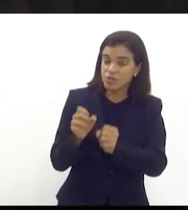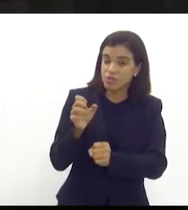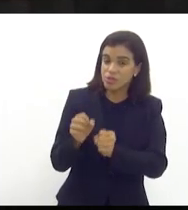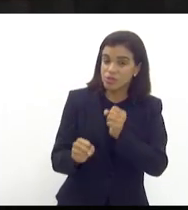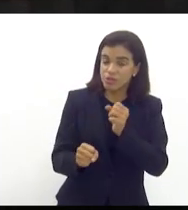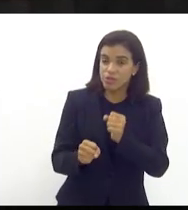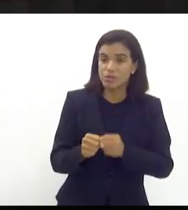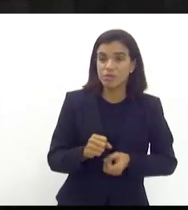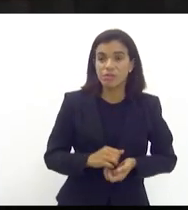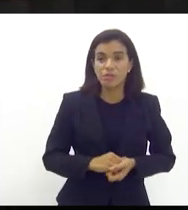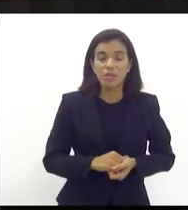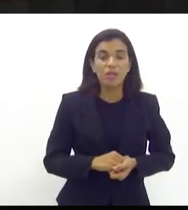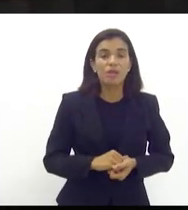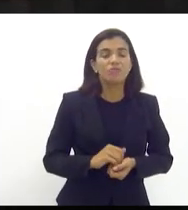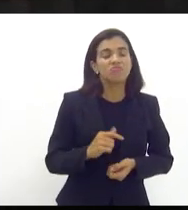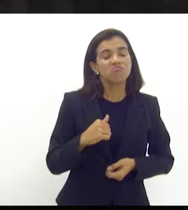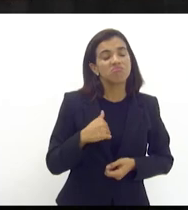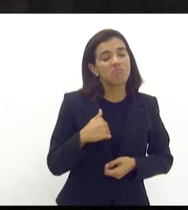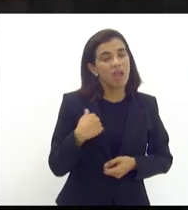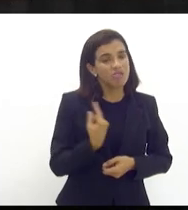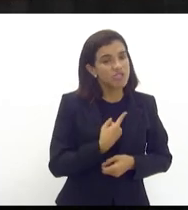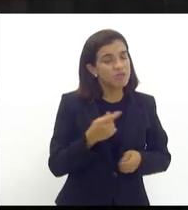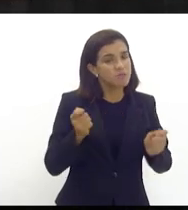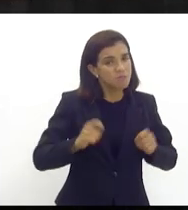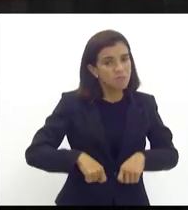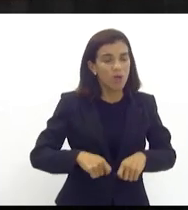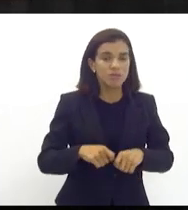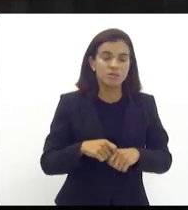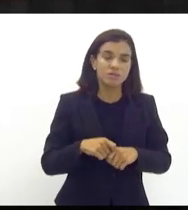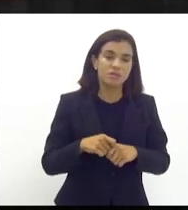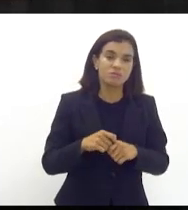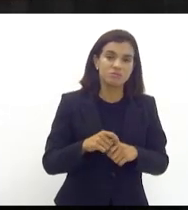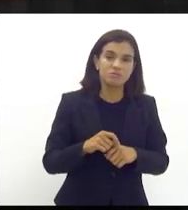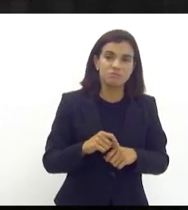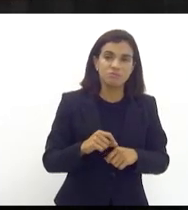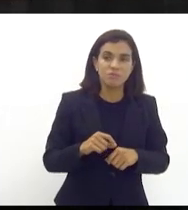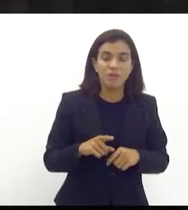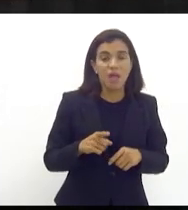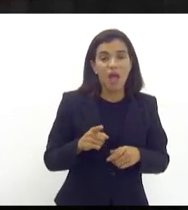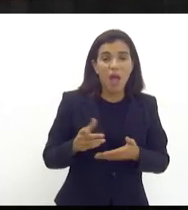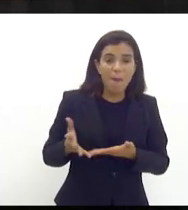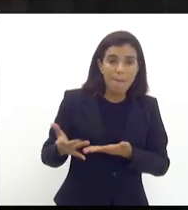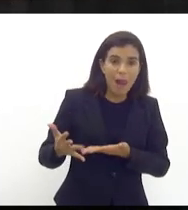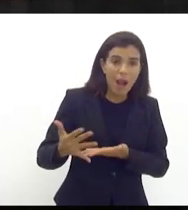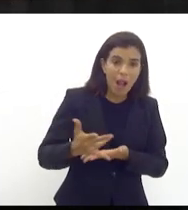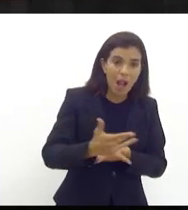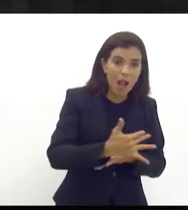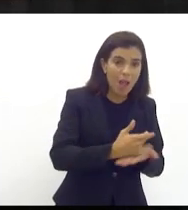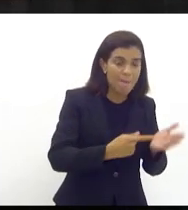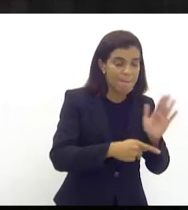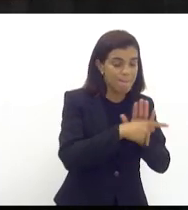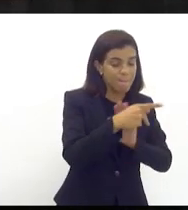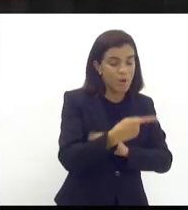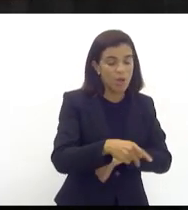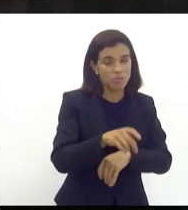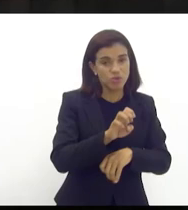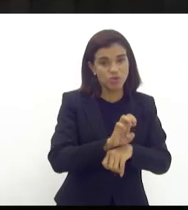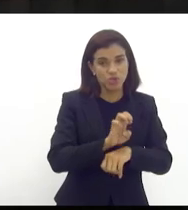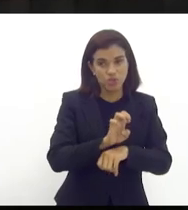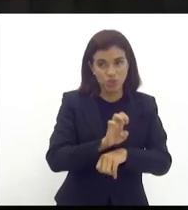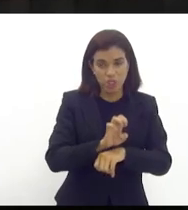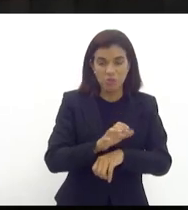considerando só o leite, a gente possa estar aumentando as nossas receitas na ordem